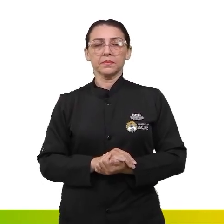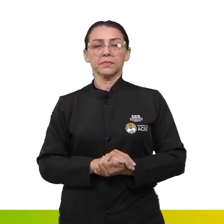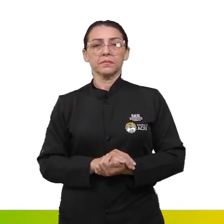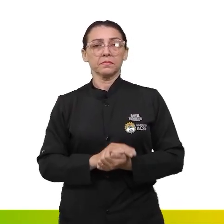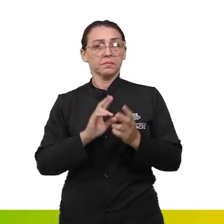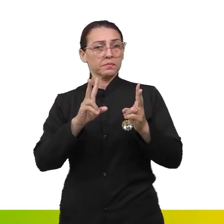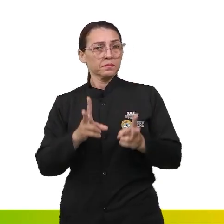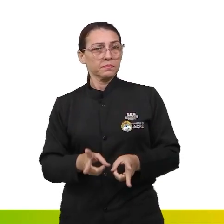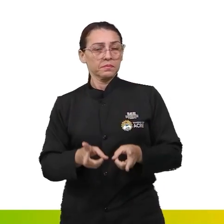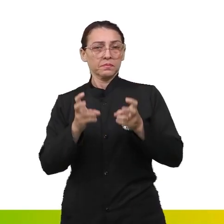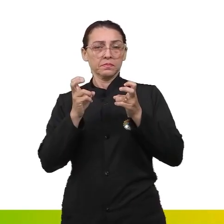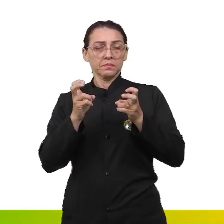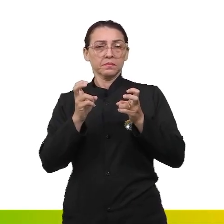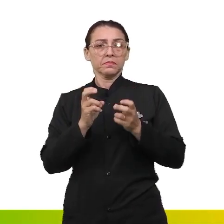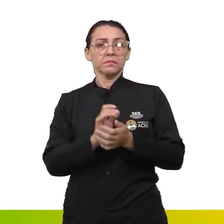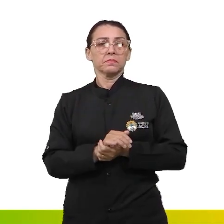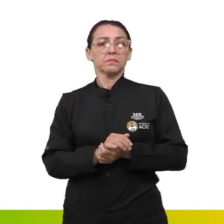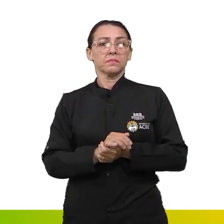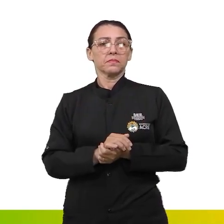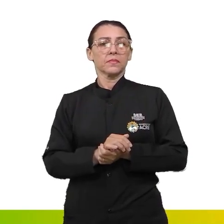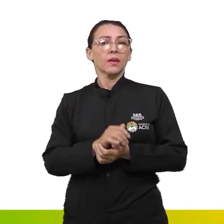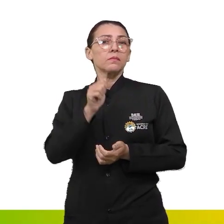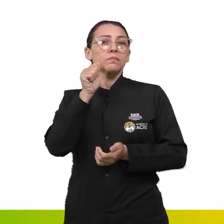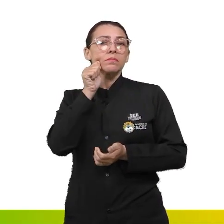Você percebe aqui, olha, na criação de Adão,